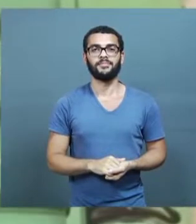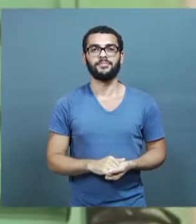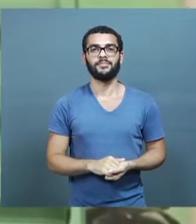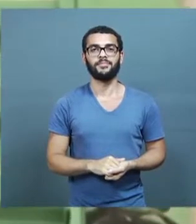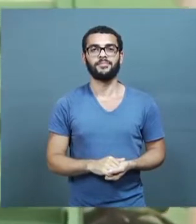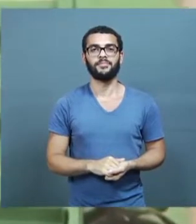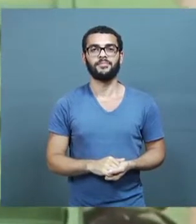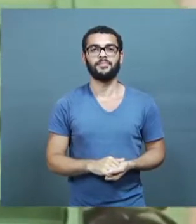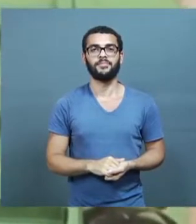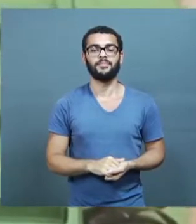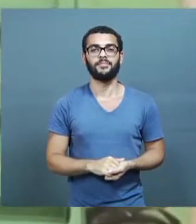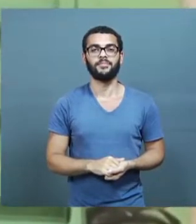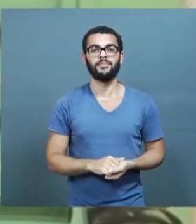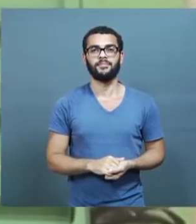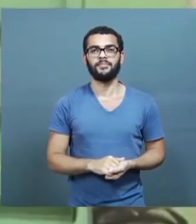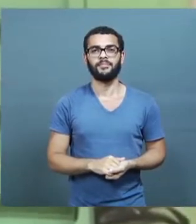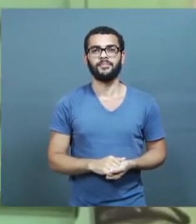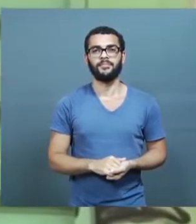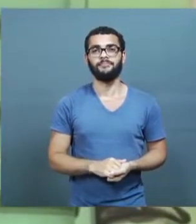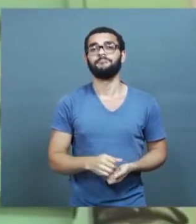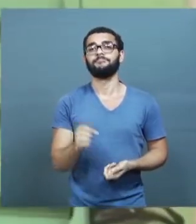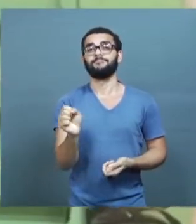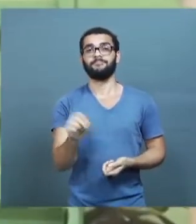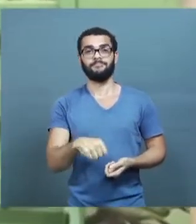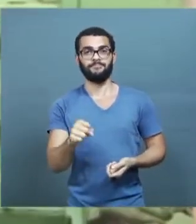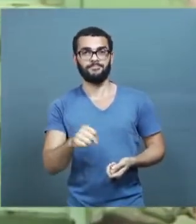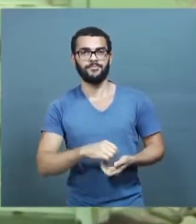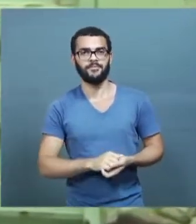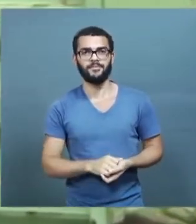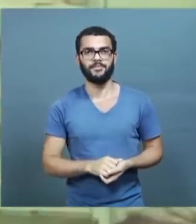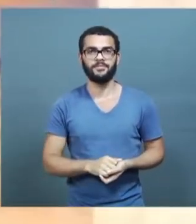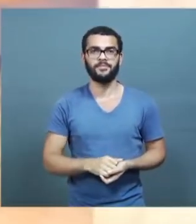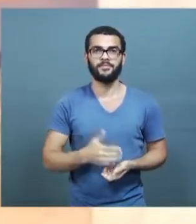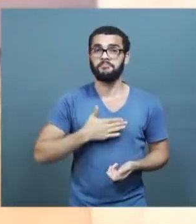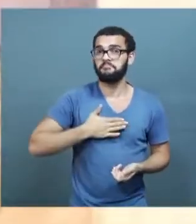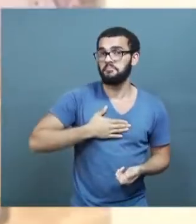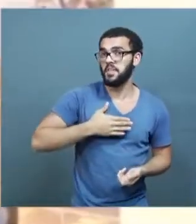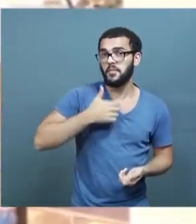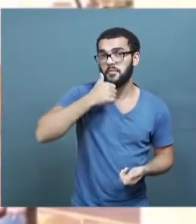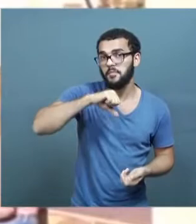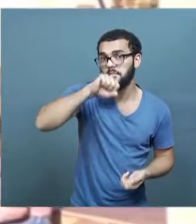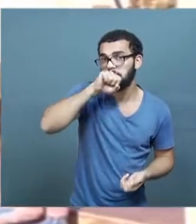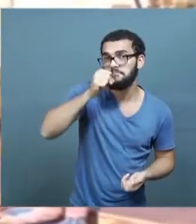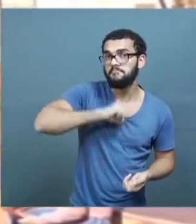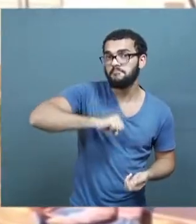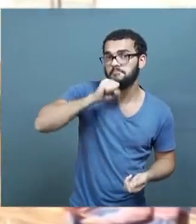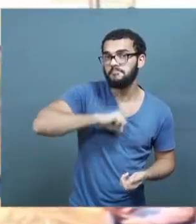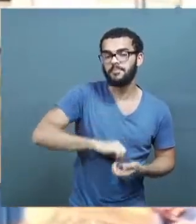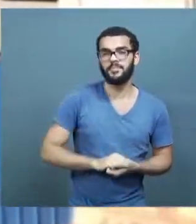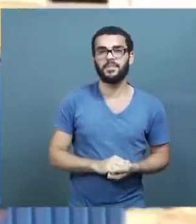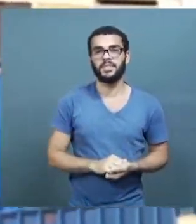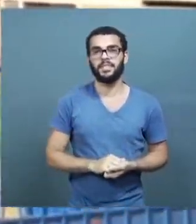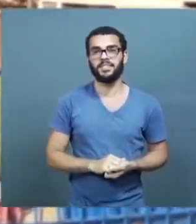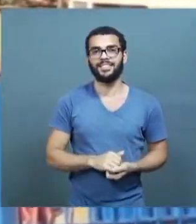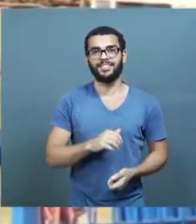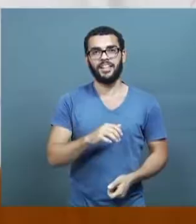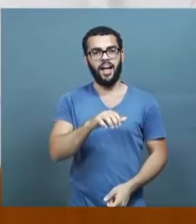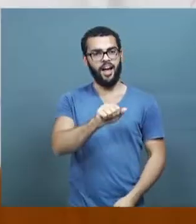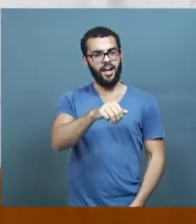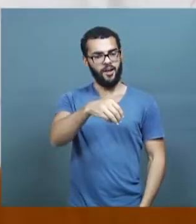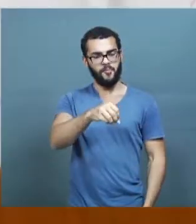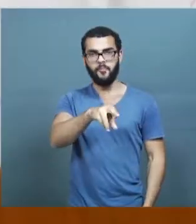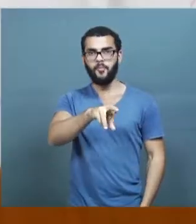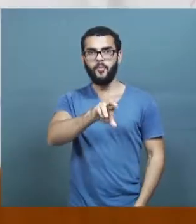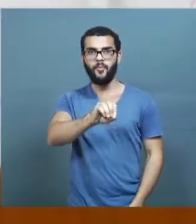Você ama alguém, alguma coisa? Sim. Quem? Minha avó. Amor é o principal combustível